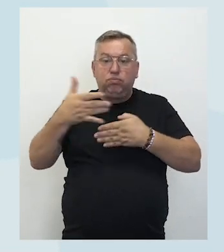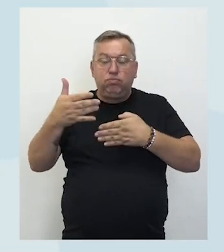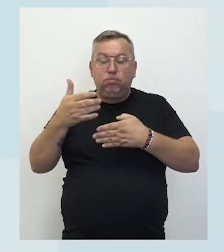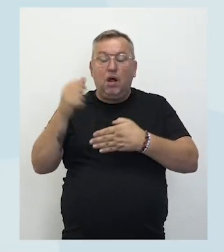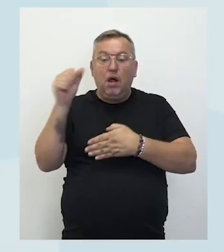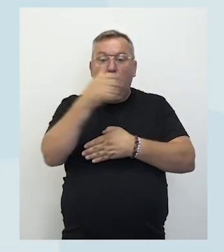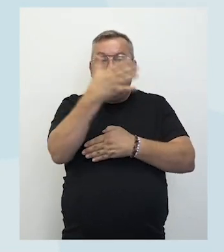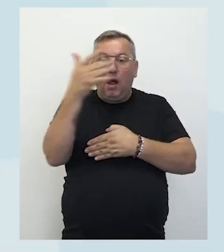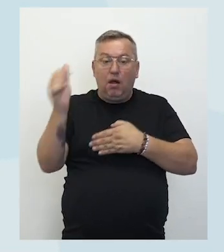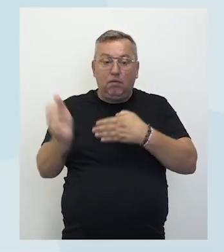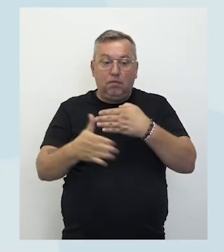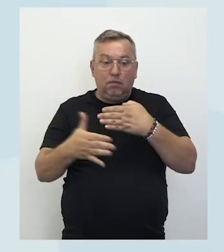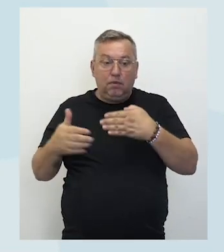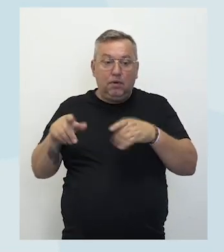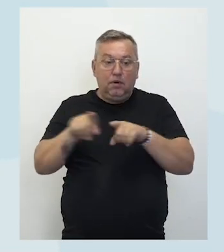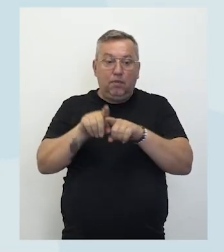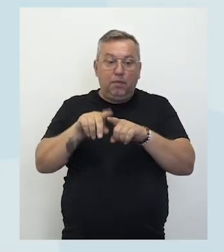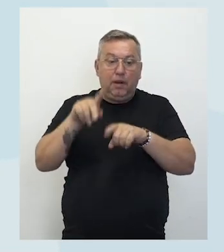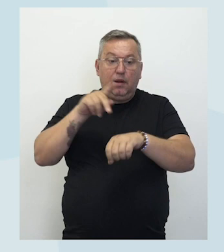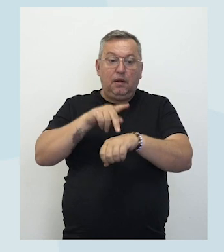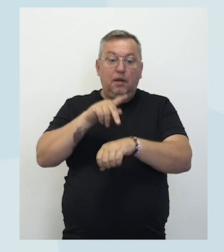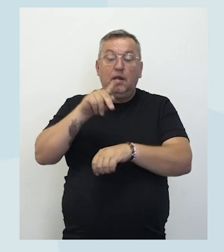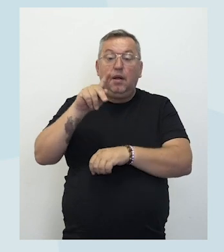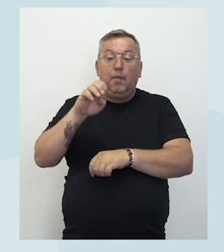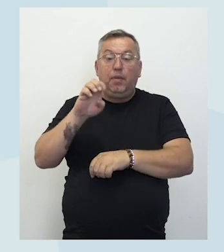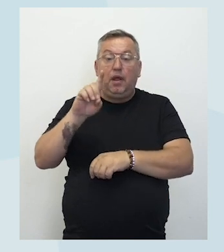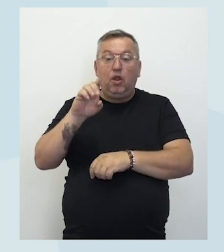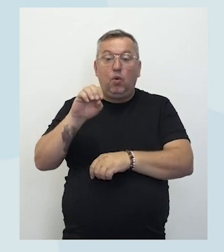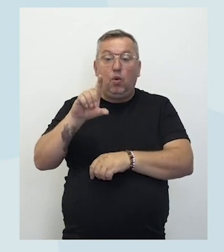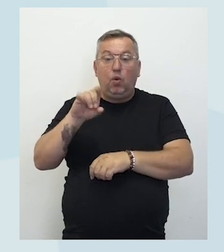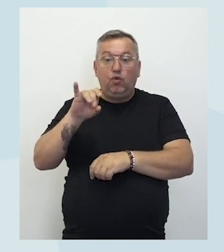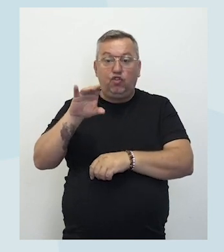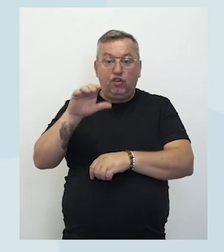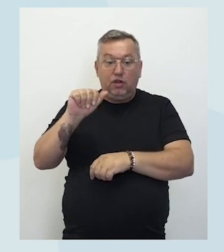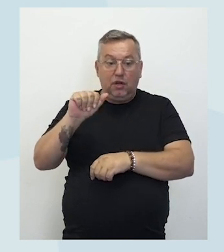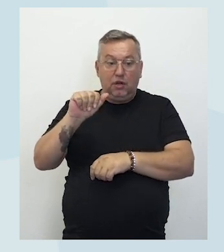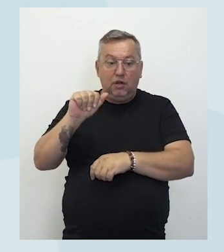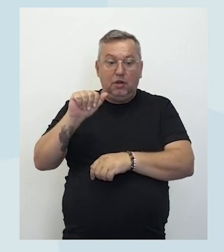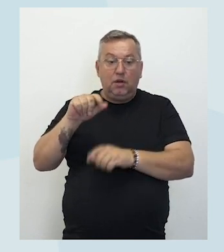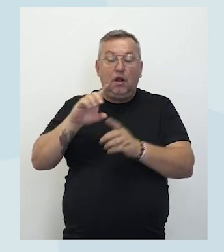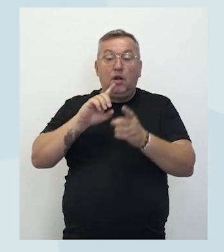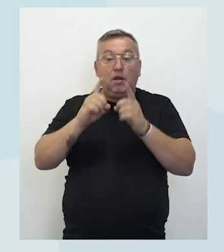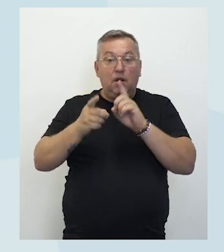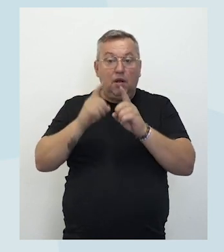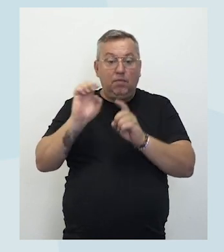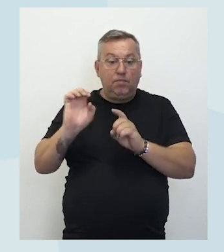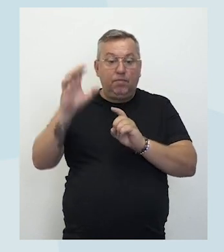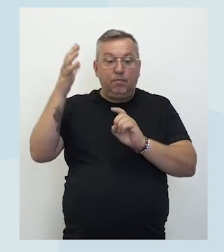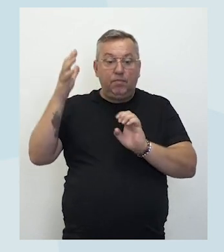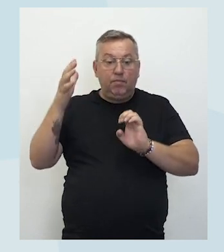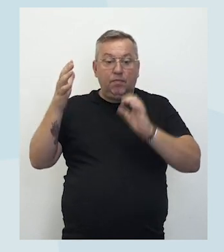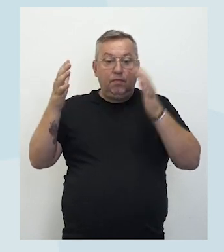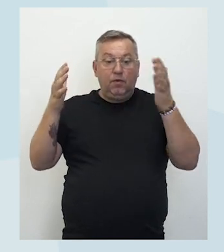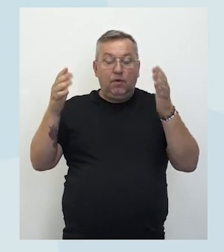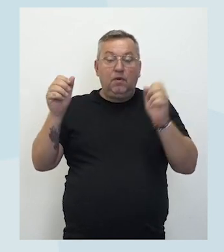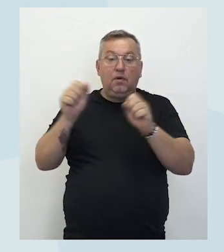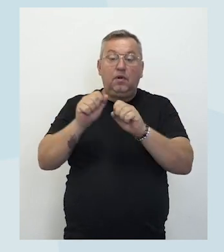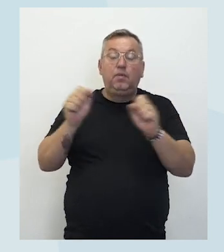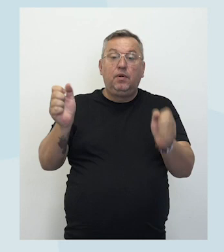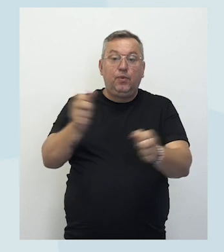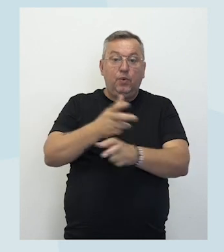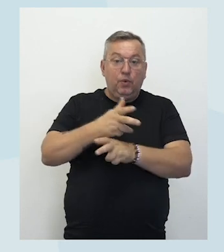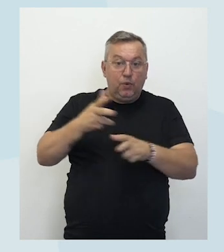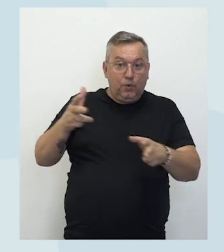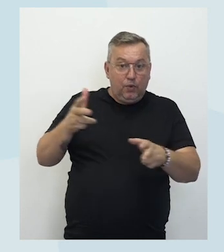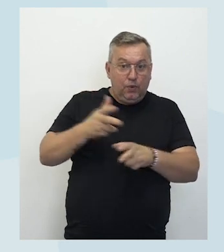é pedologia, a importância desse estudo, falamos um pouquinho sobre dinâmicas climáticas, falamos em especial do El